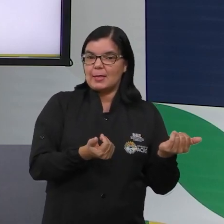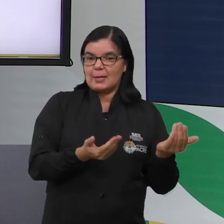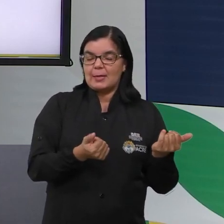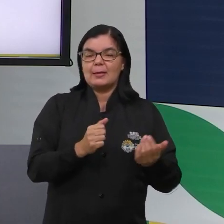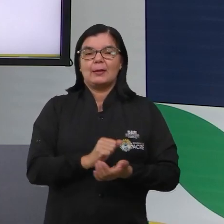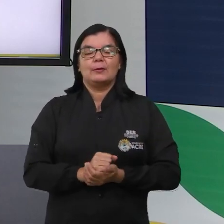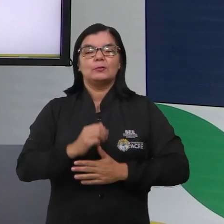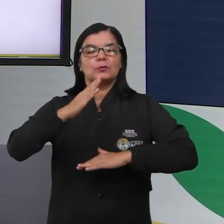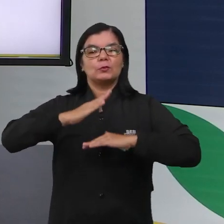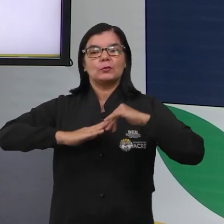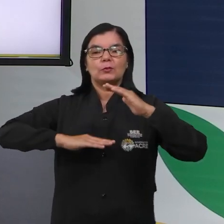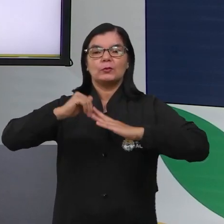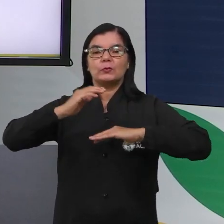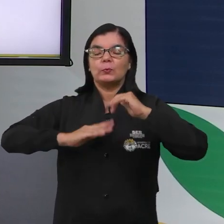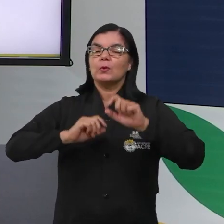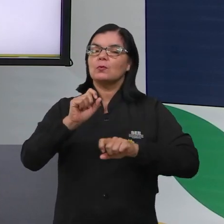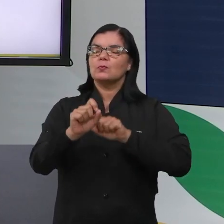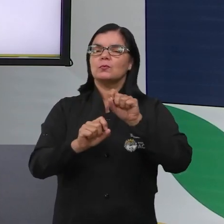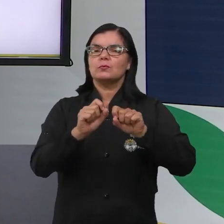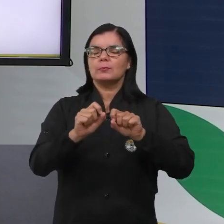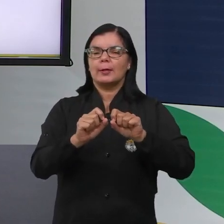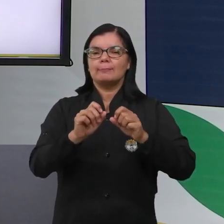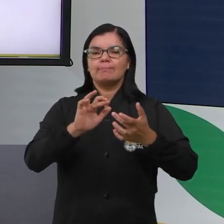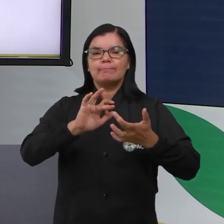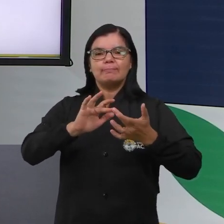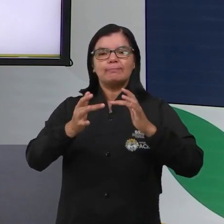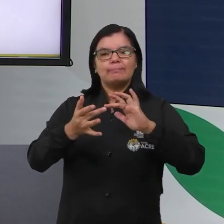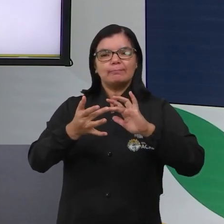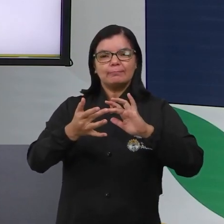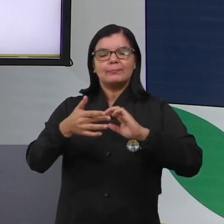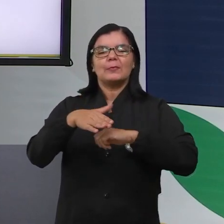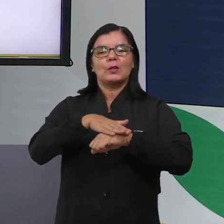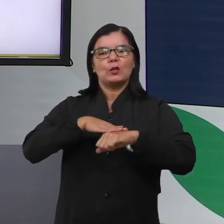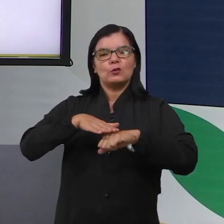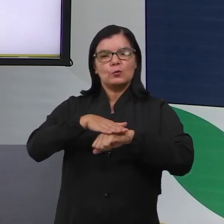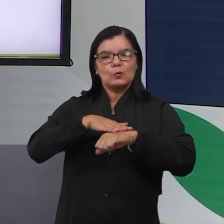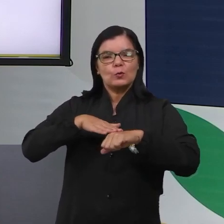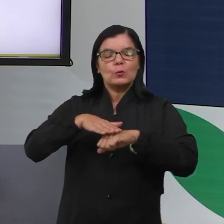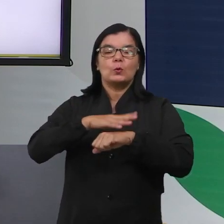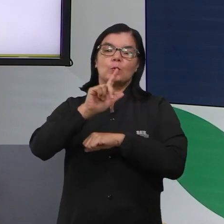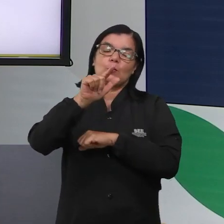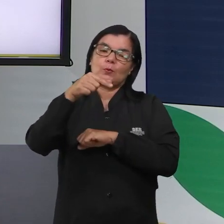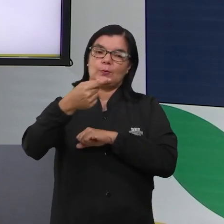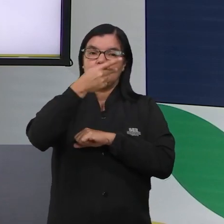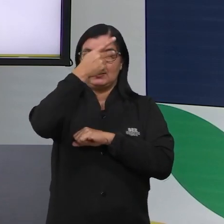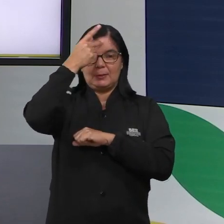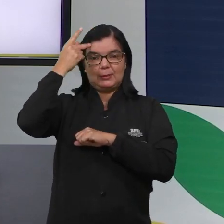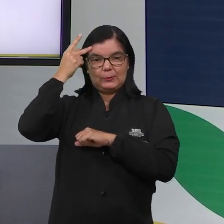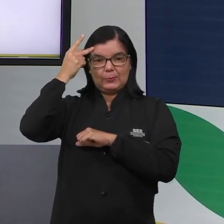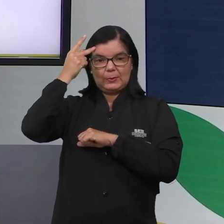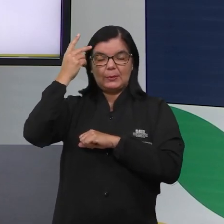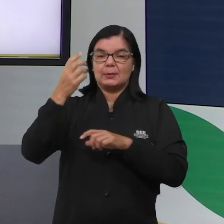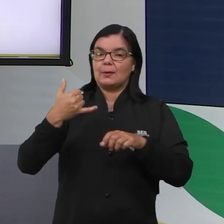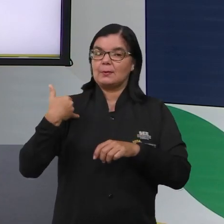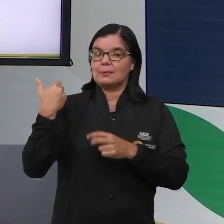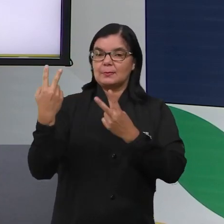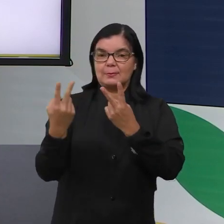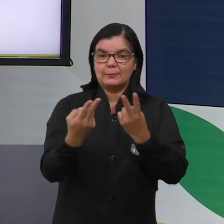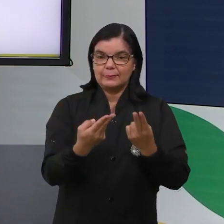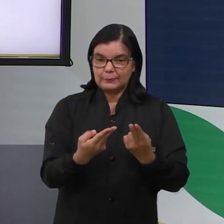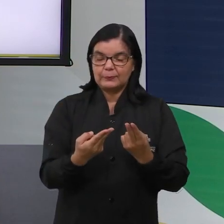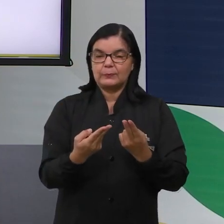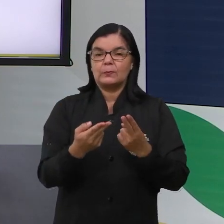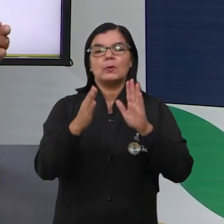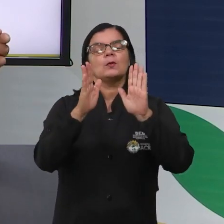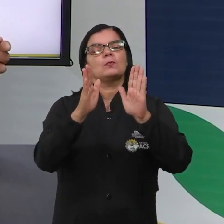uma profissão a partir do contato, da conversa que ele tem com outras pessoas da sua idade.